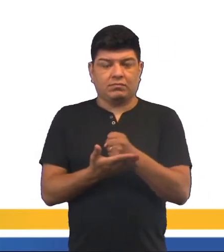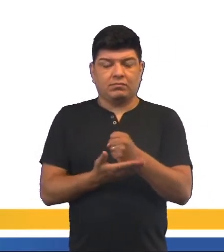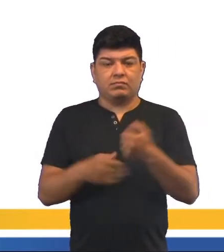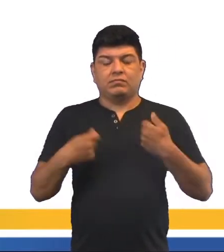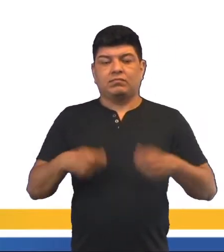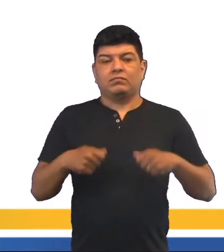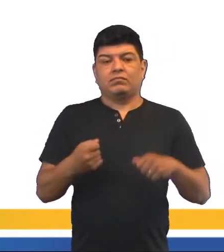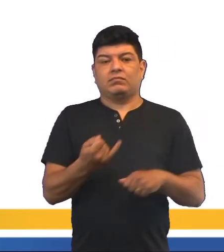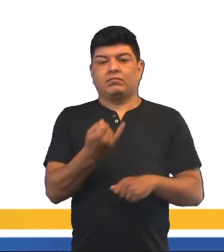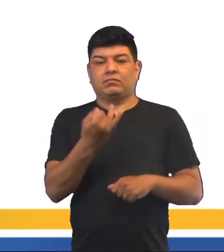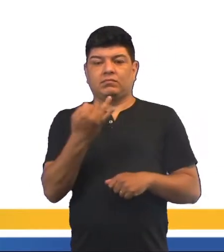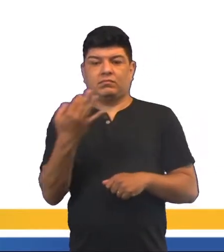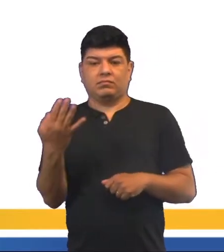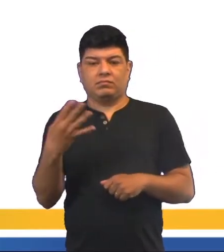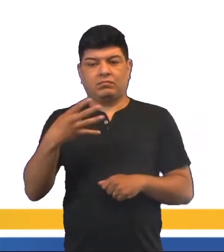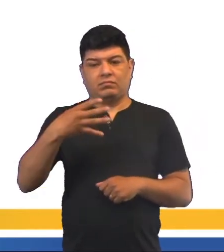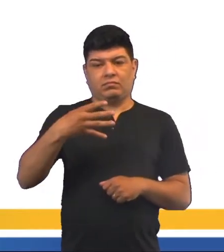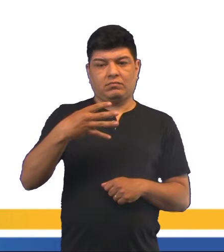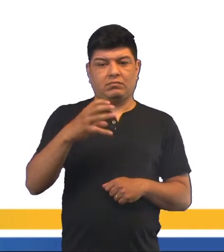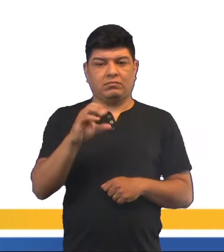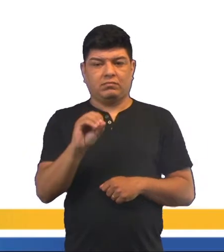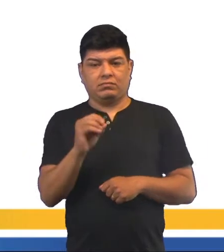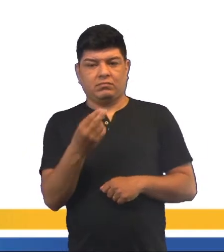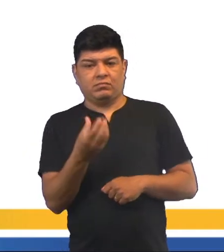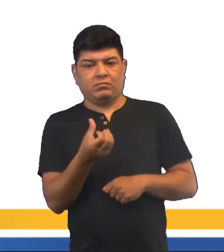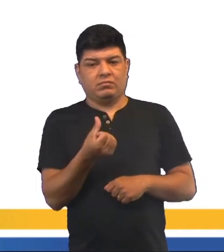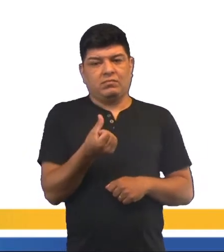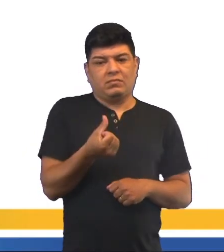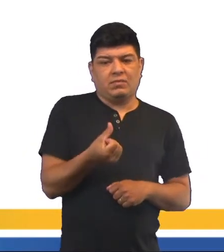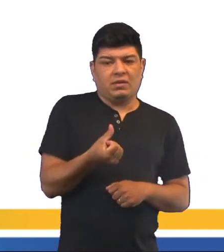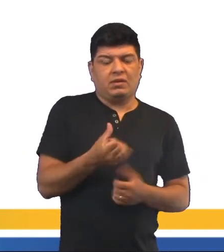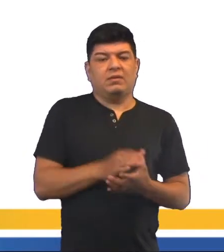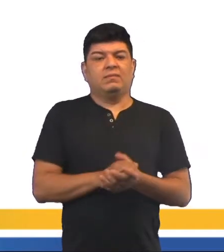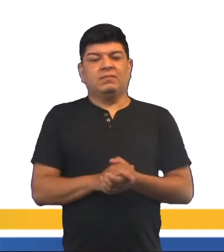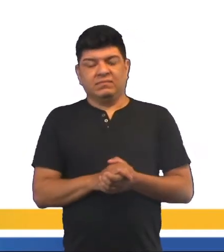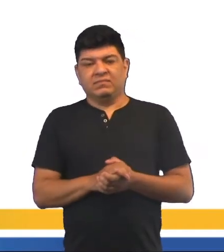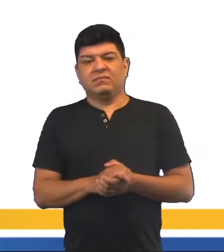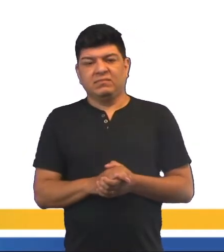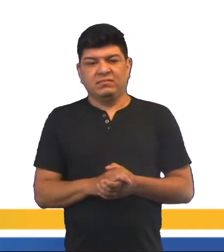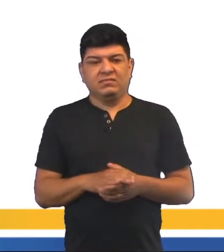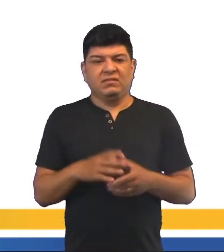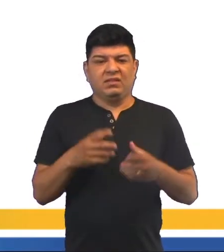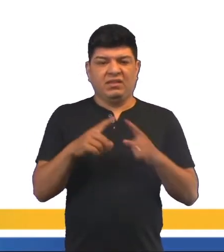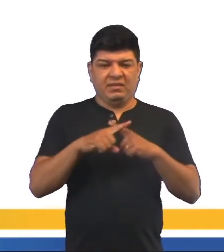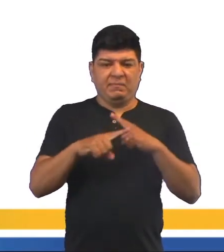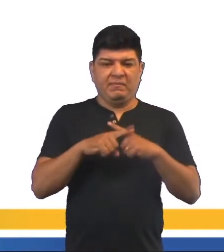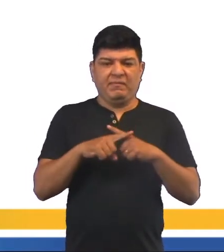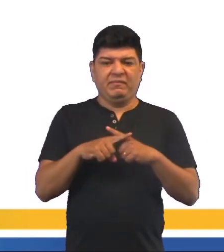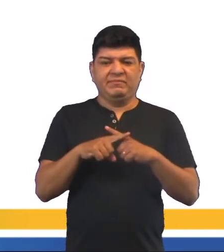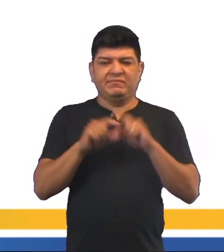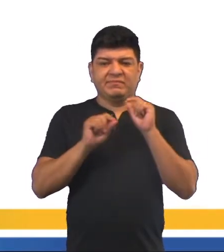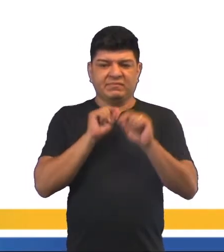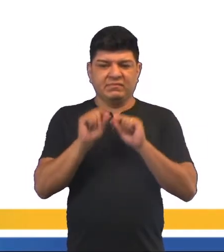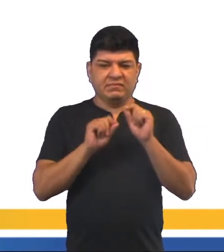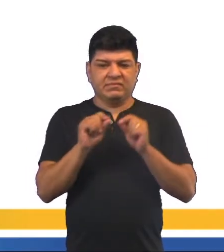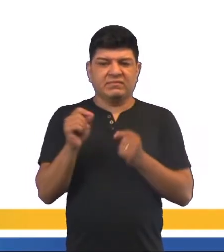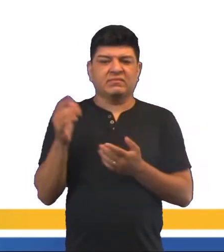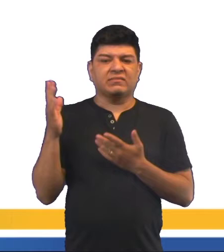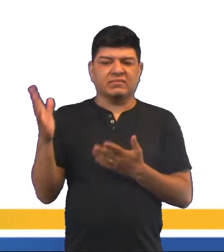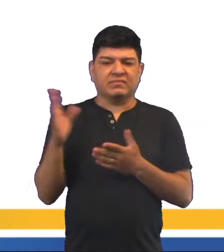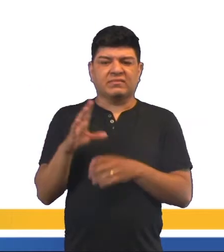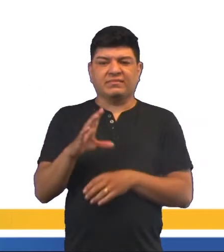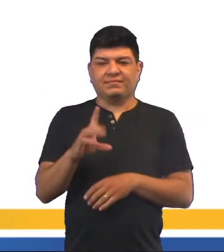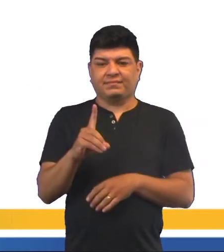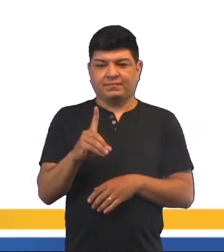ter 4 ou 6, de acordo com a proporção que eu for multiplicar. No caso aí, o